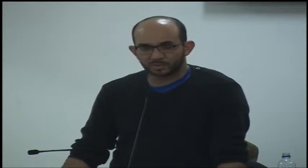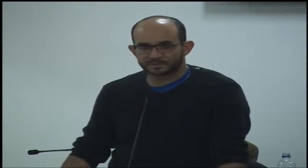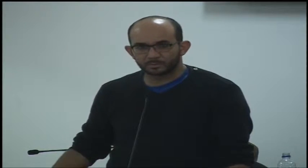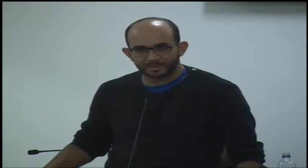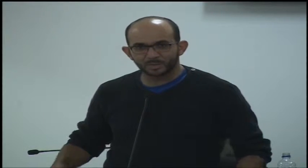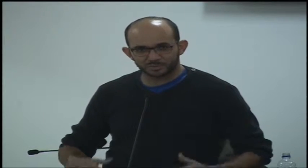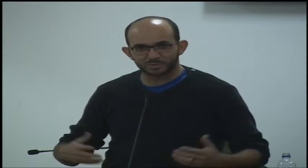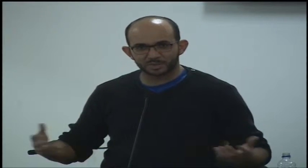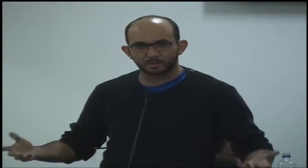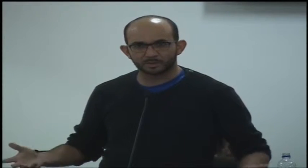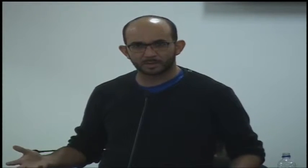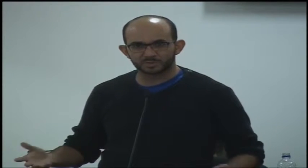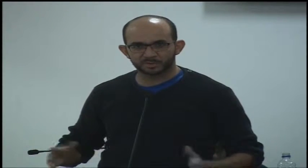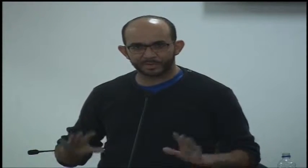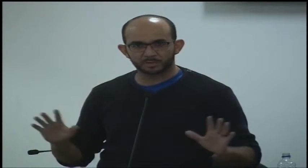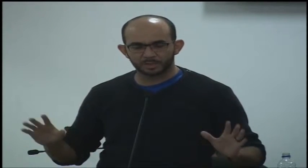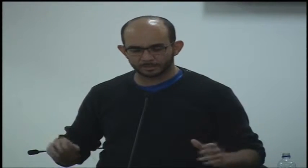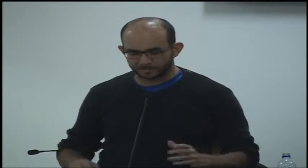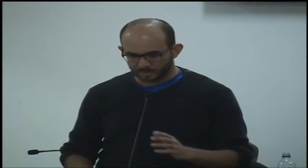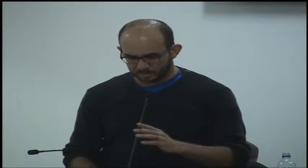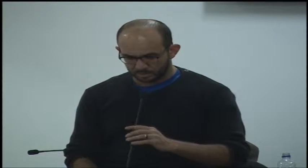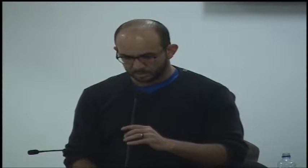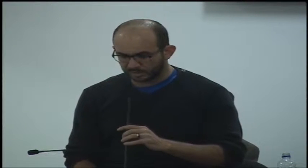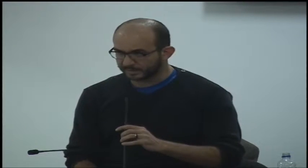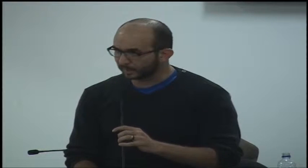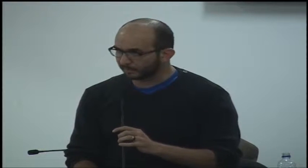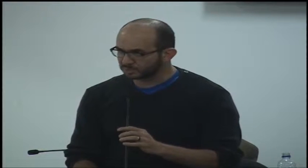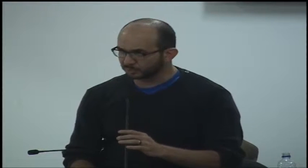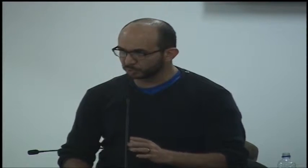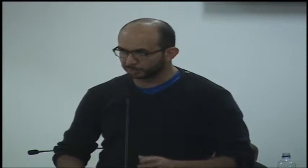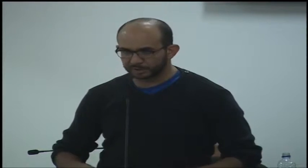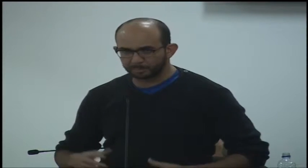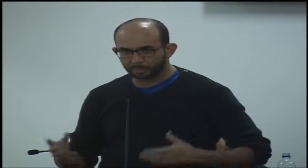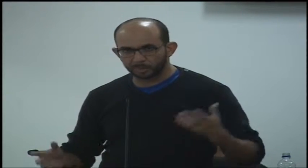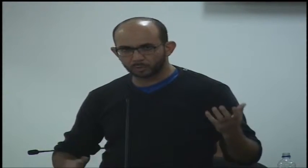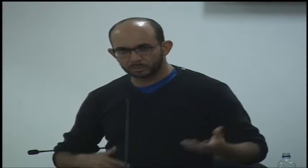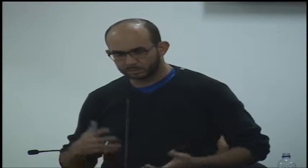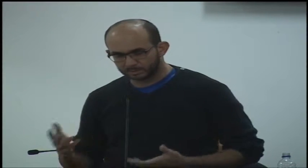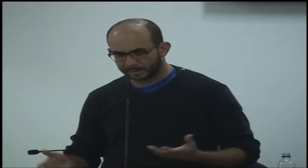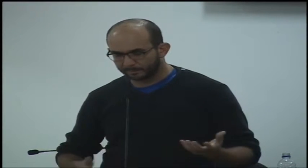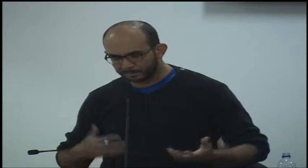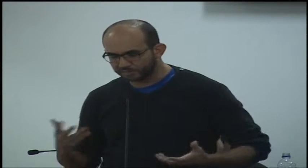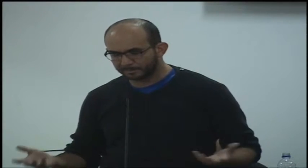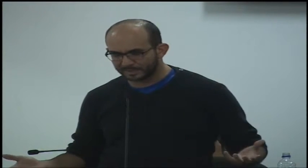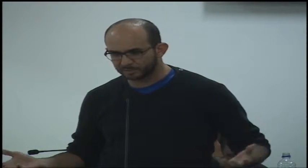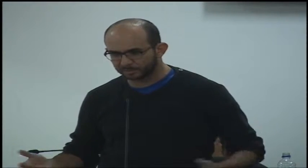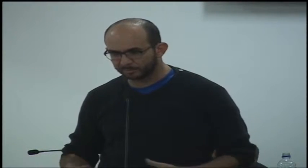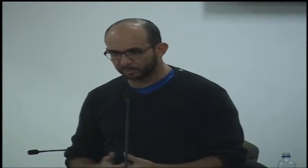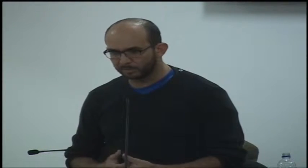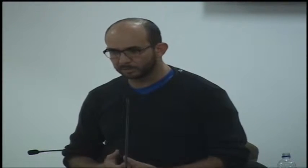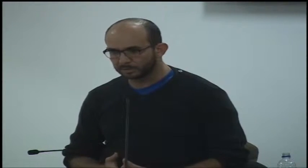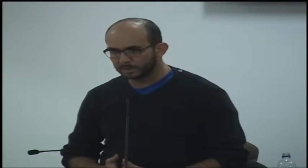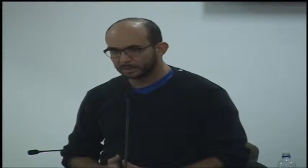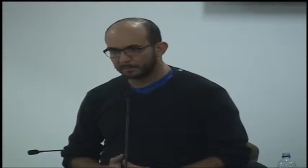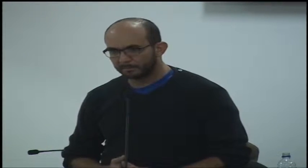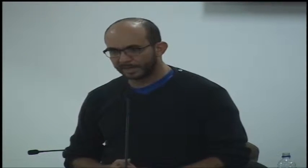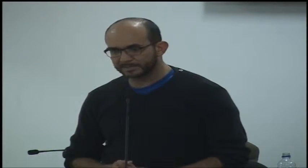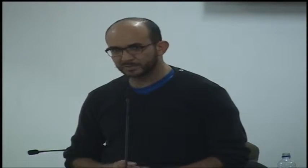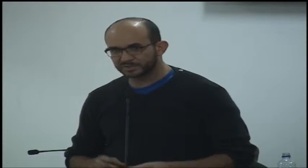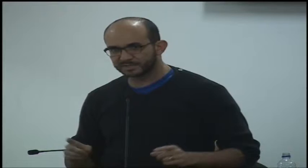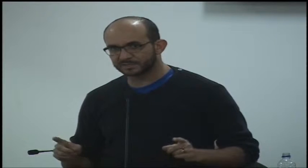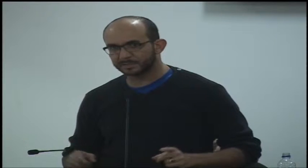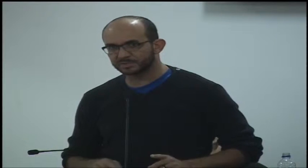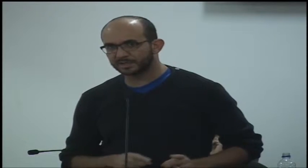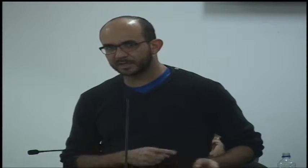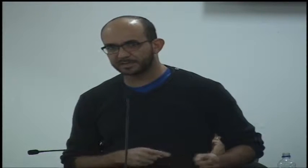a situação que nós nos encontramos. Primeiro que nós reclamamos muito do poder público, reclamamos demais do poder público, mas